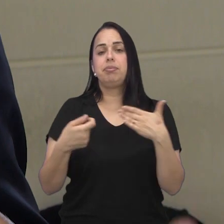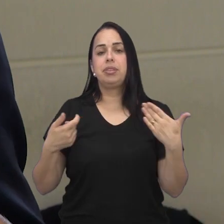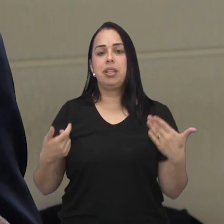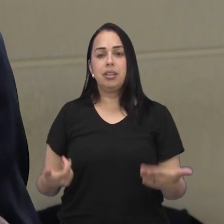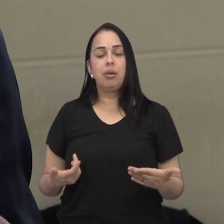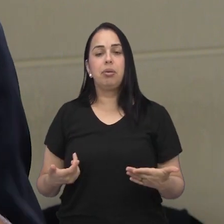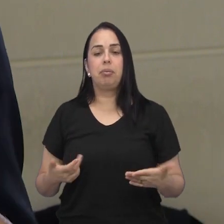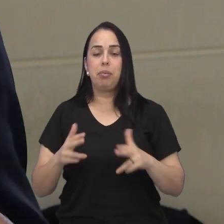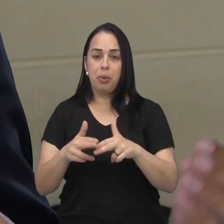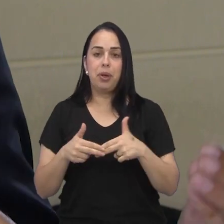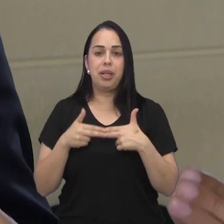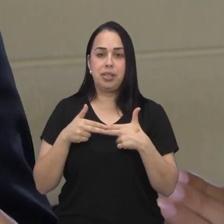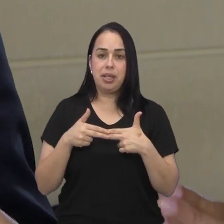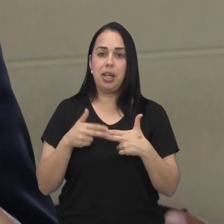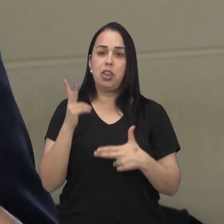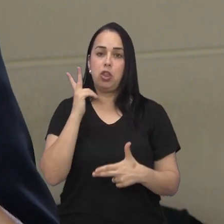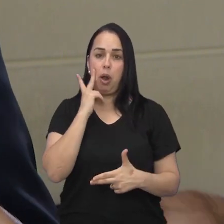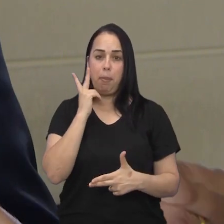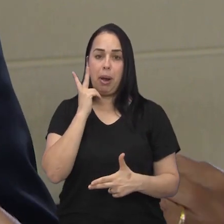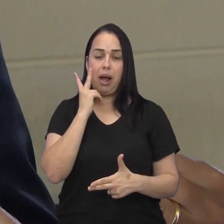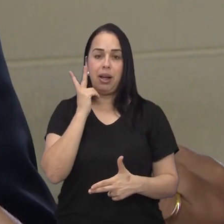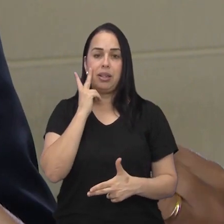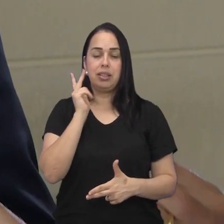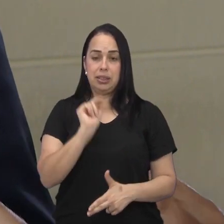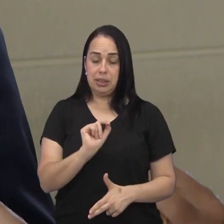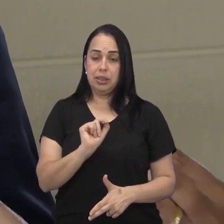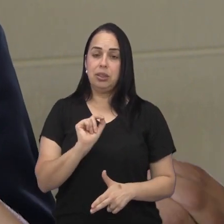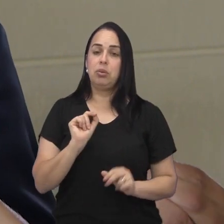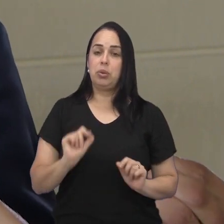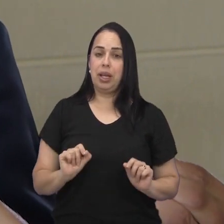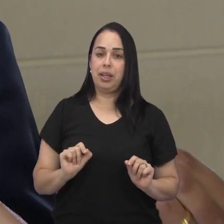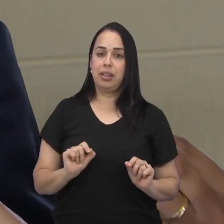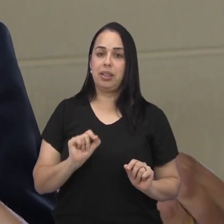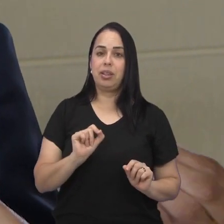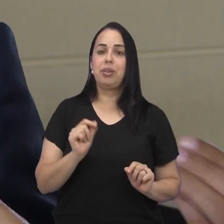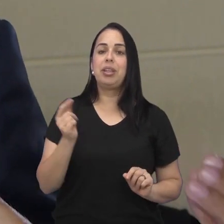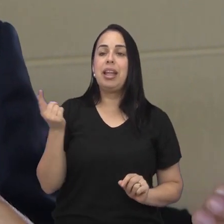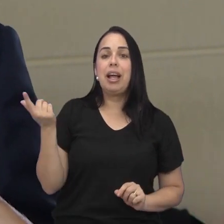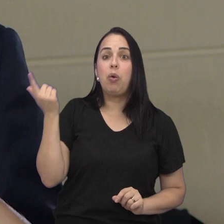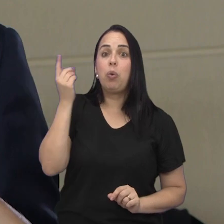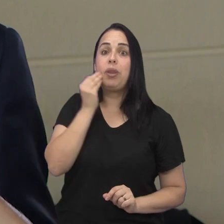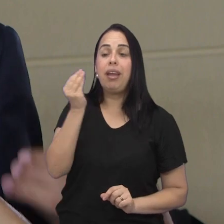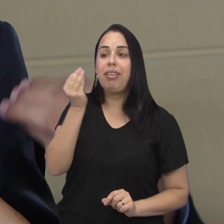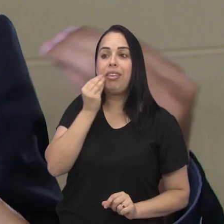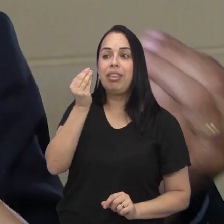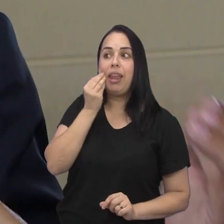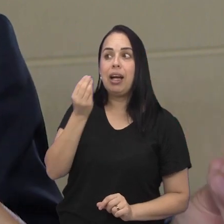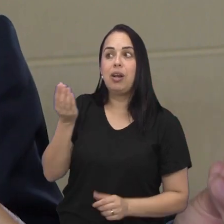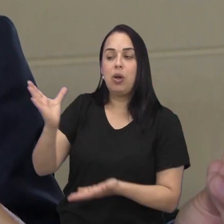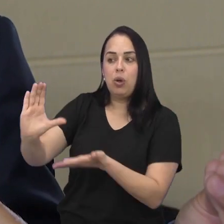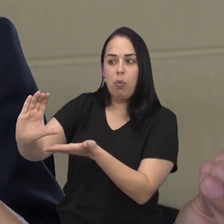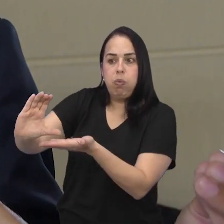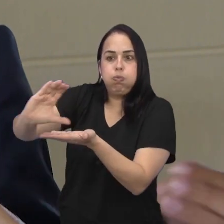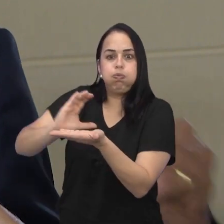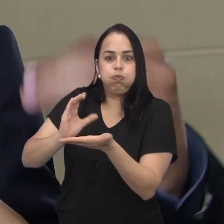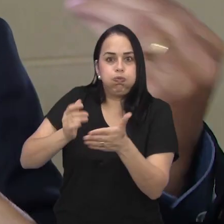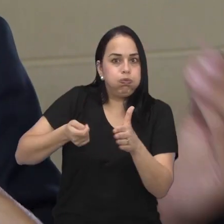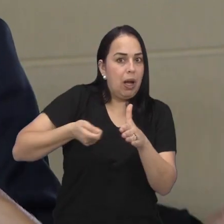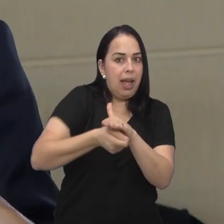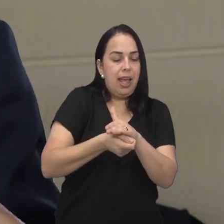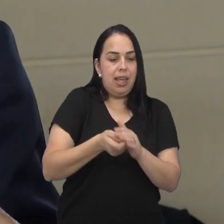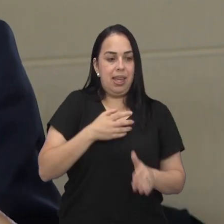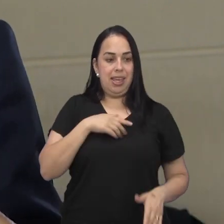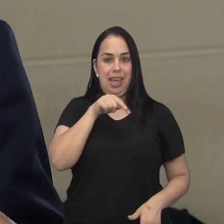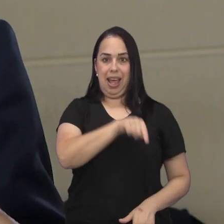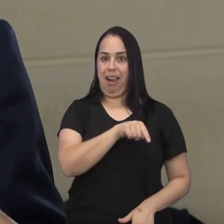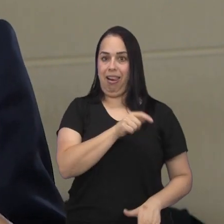menos essenciais. Então, nesse caso, normalmente o poder público tenta, na medida do possível, conseguir o maior investimento do particular e não